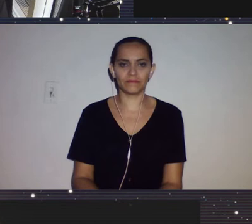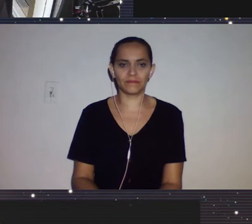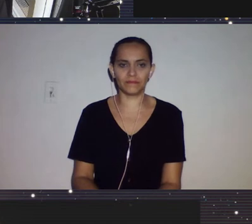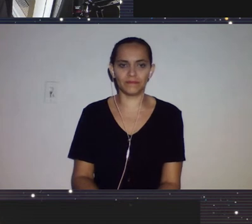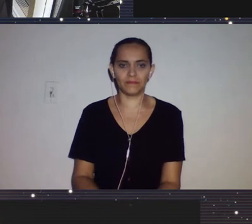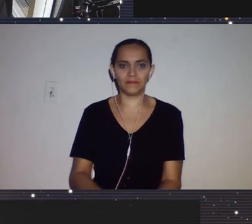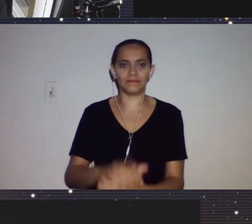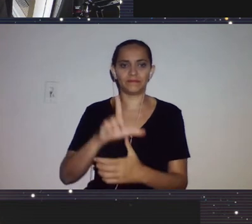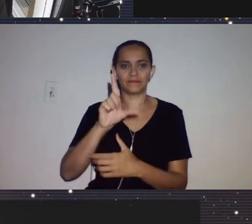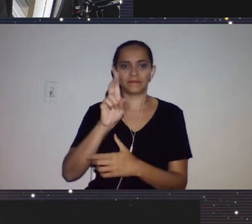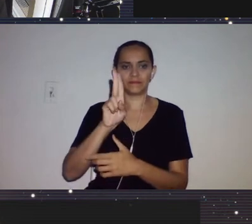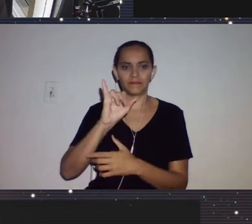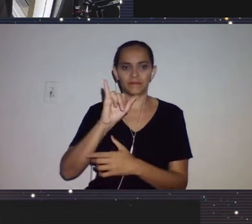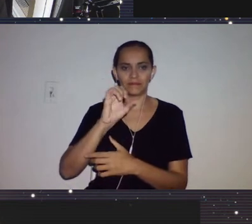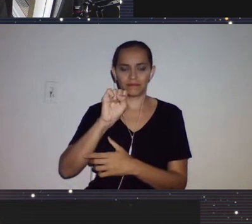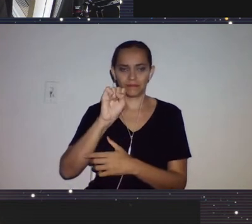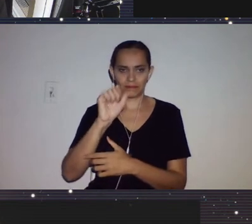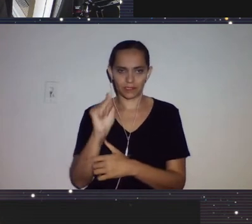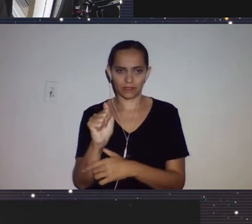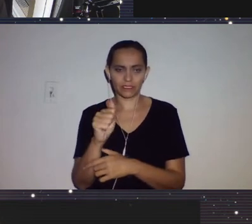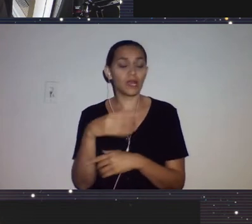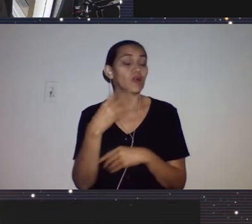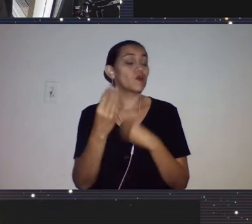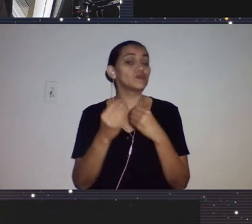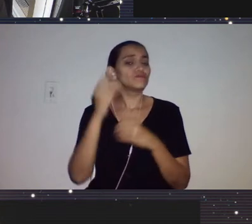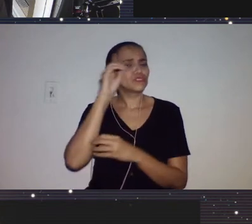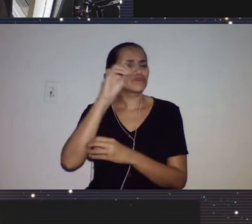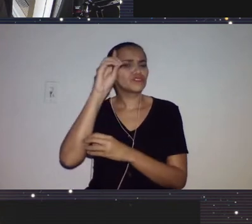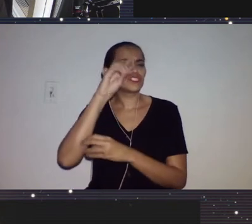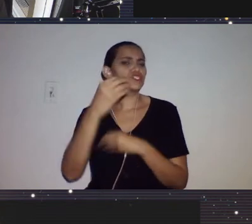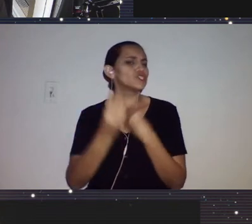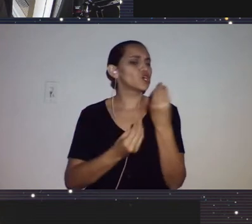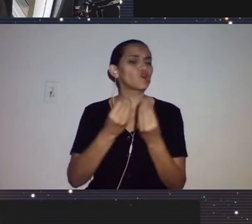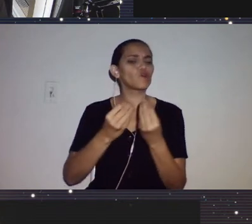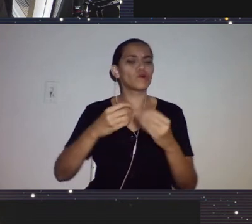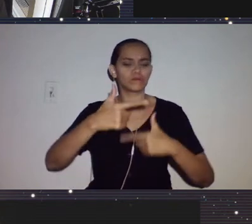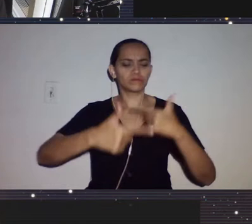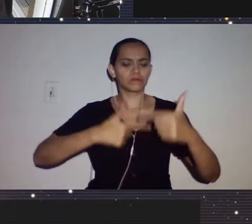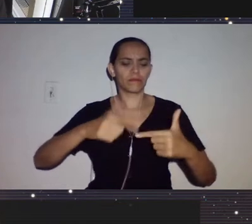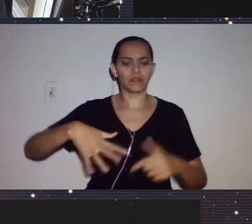Ok. Da Luísa, como é seu dia a dia trabalhando como pesquisadora?